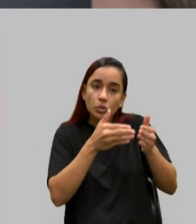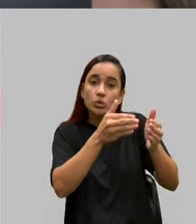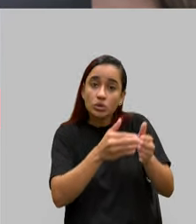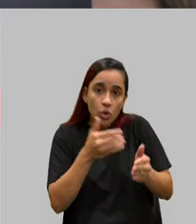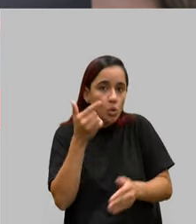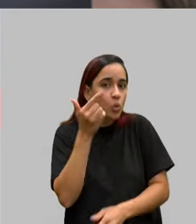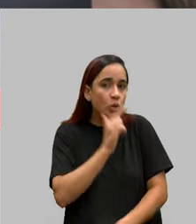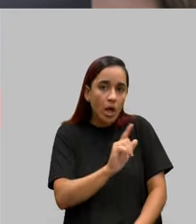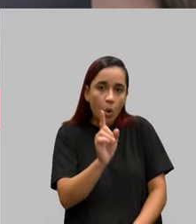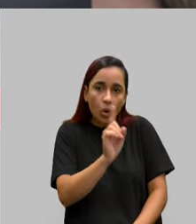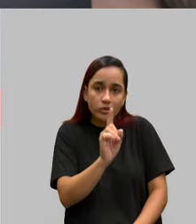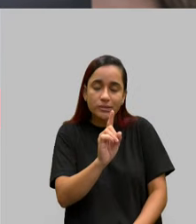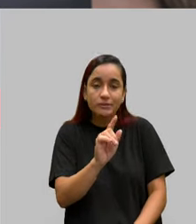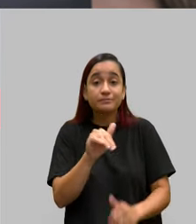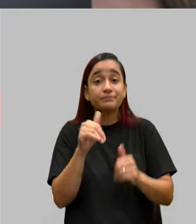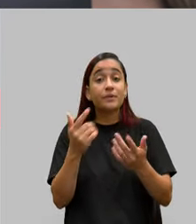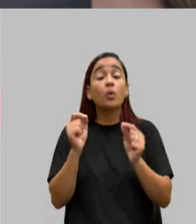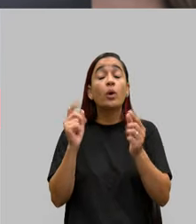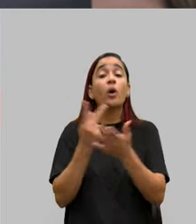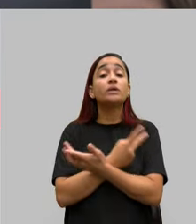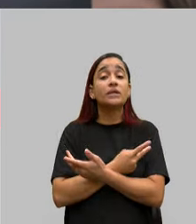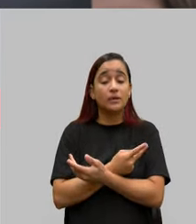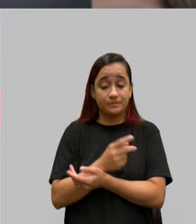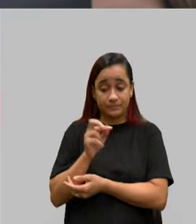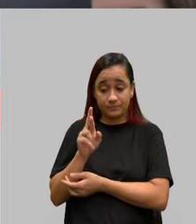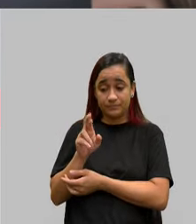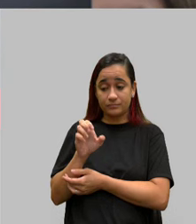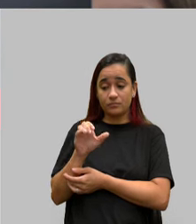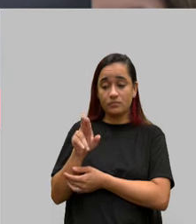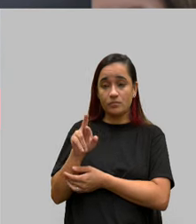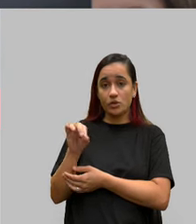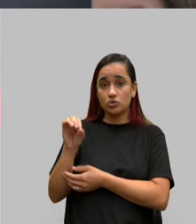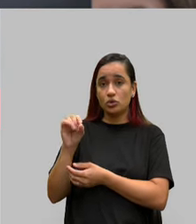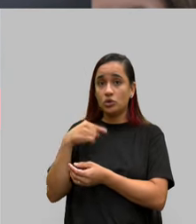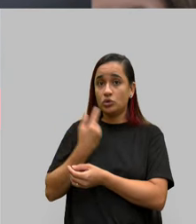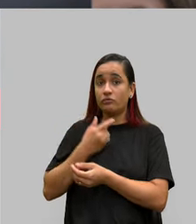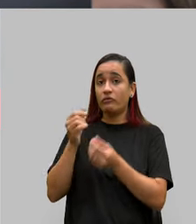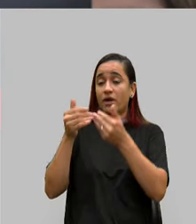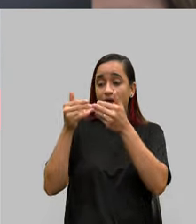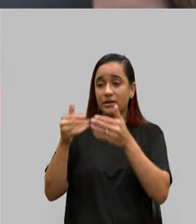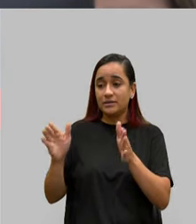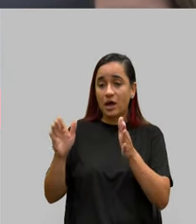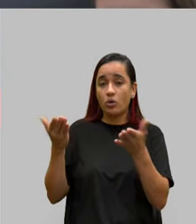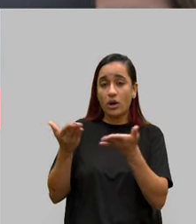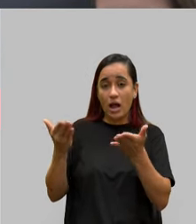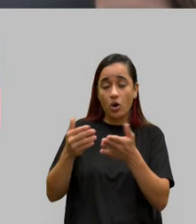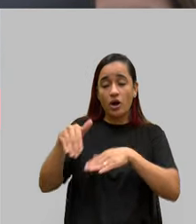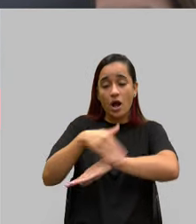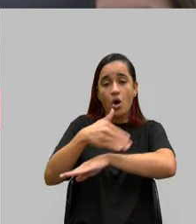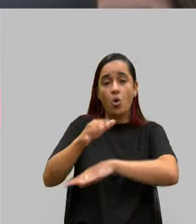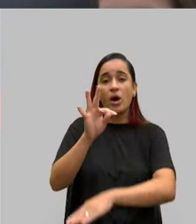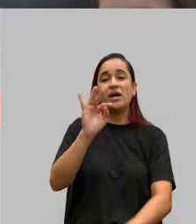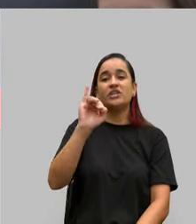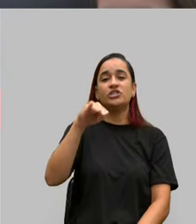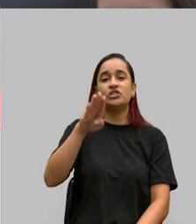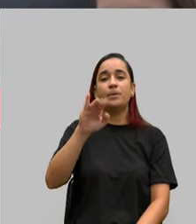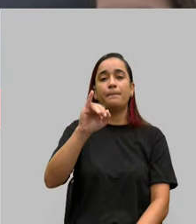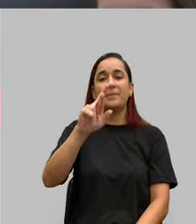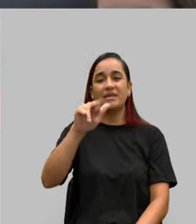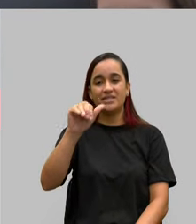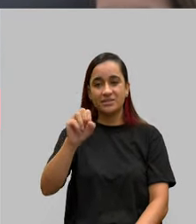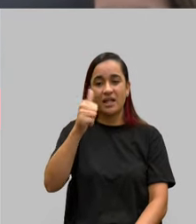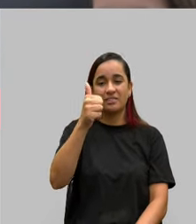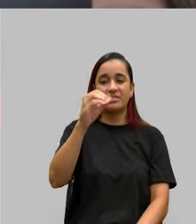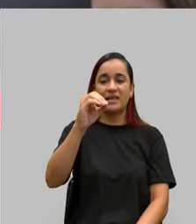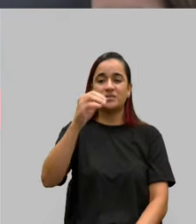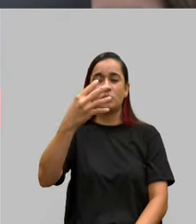E aí com esse recurso que sobrou Nós Vamos inaugurar agora lá na Rua Timbiras 3448 a casa do associado